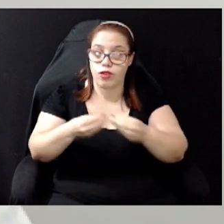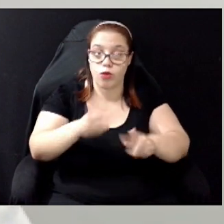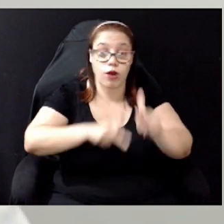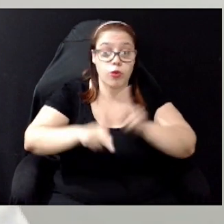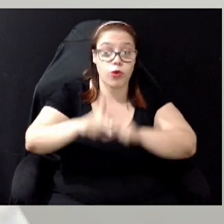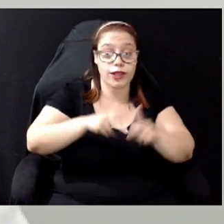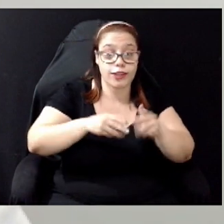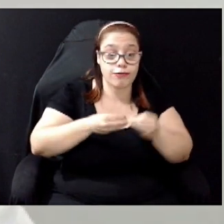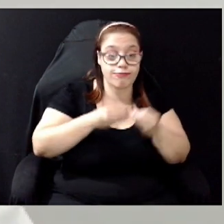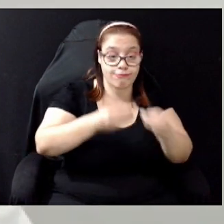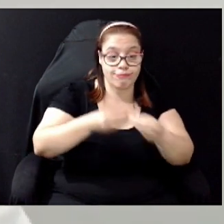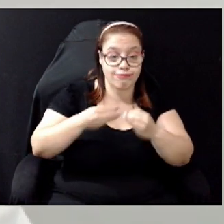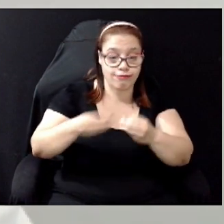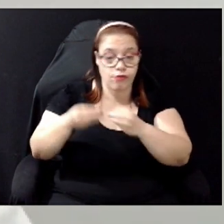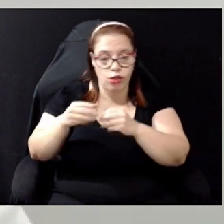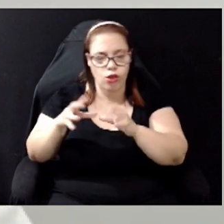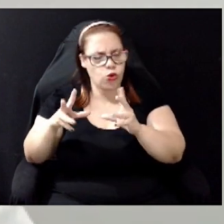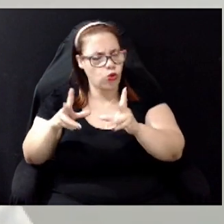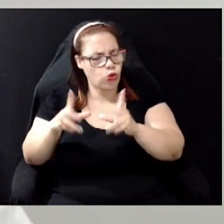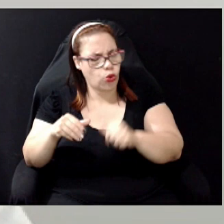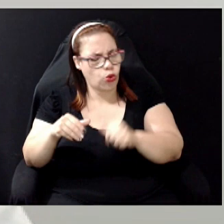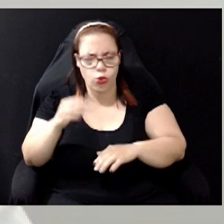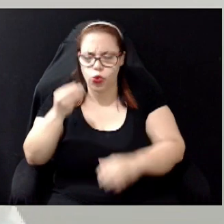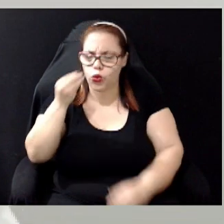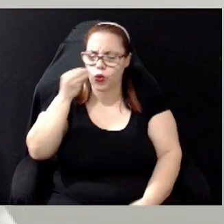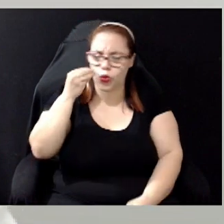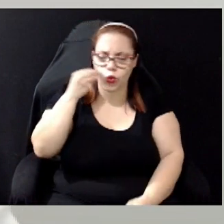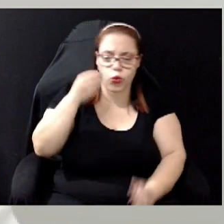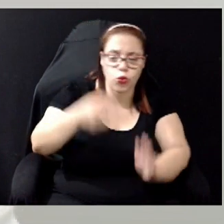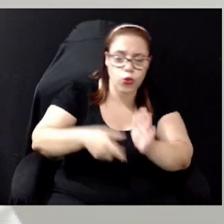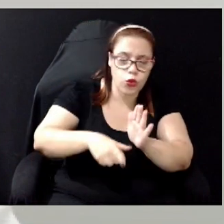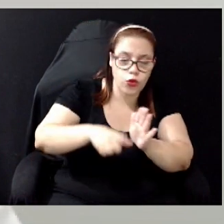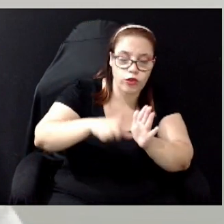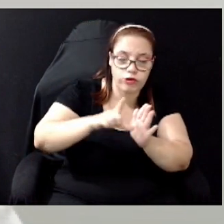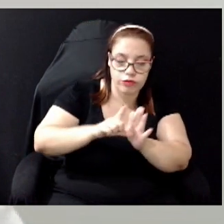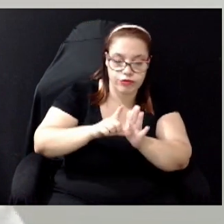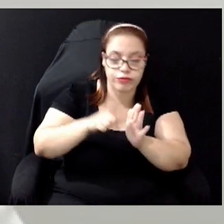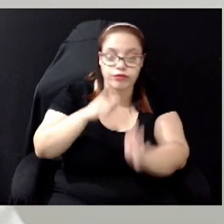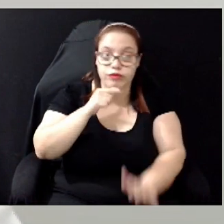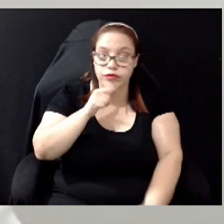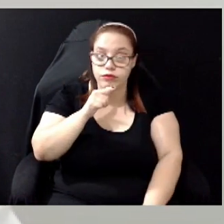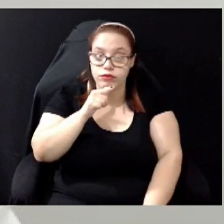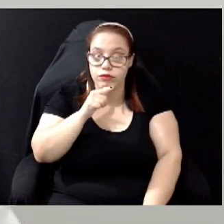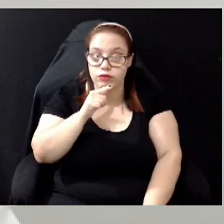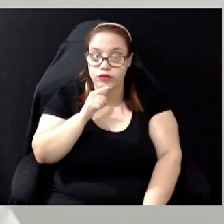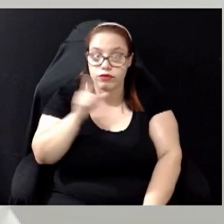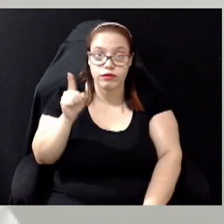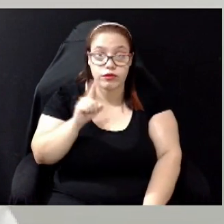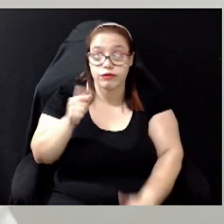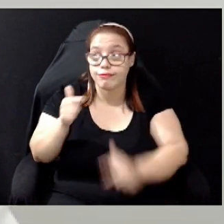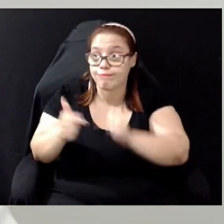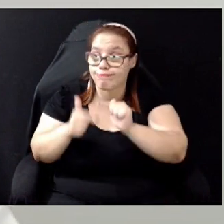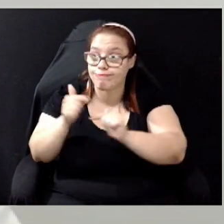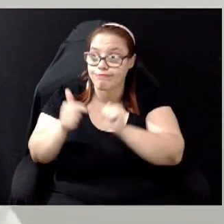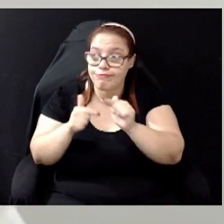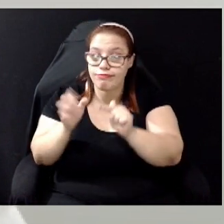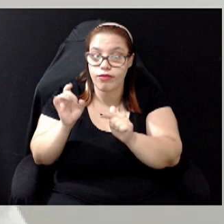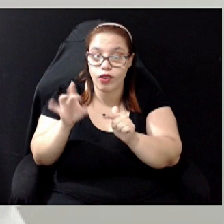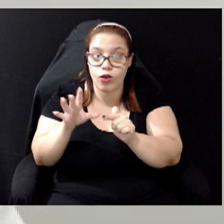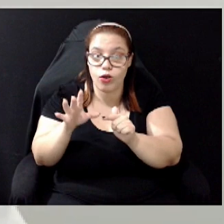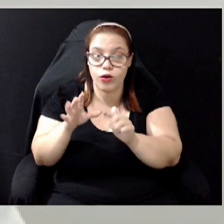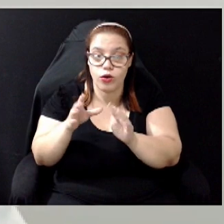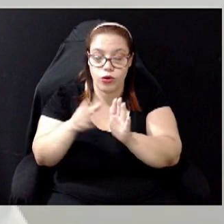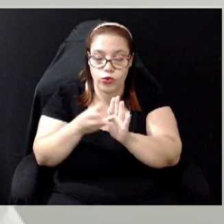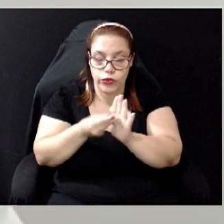fornecida para a população. E ela passou em todos os testes. E antes disso, essa água, sem fazer nenhum outro tipo de trabalho,